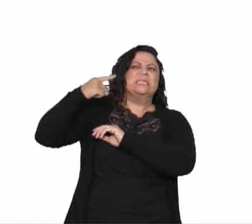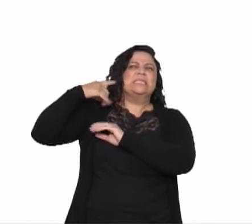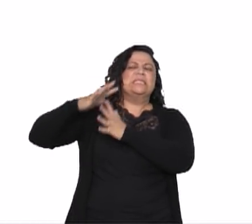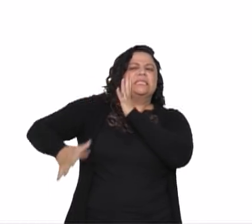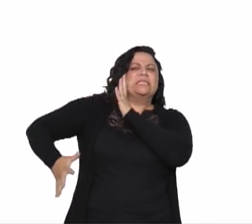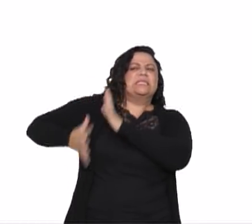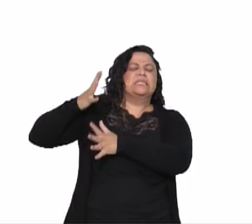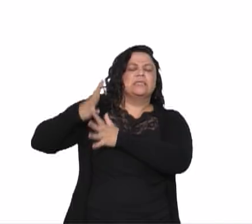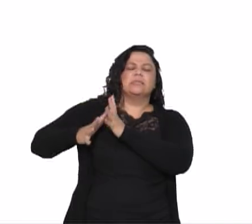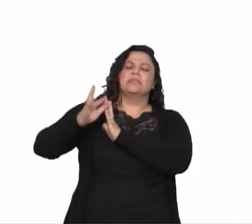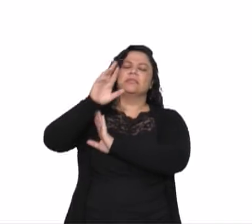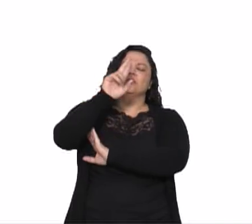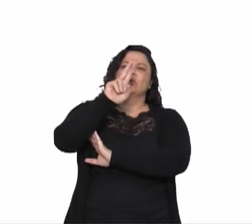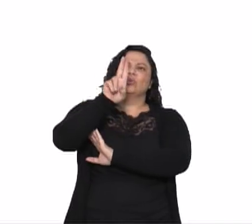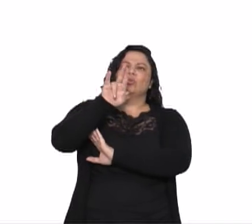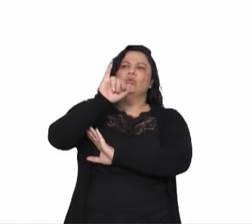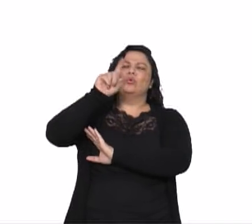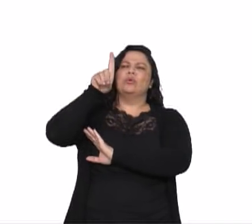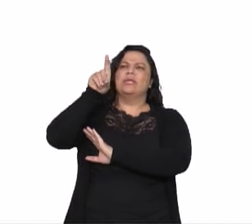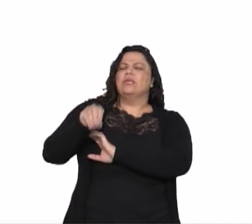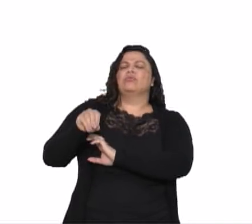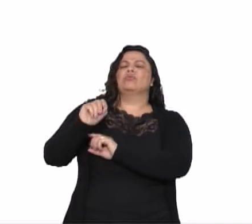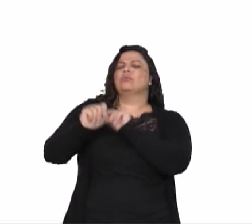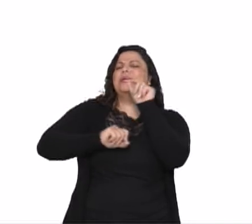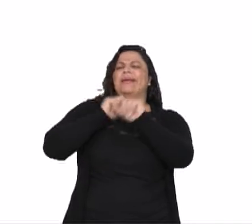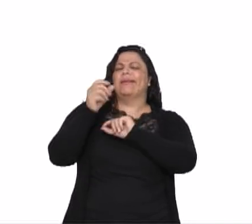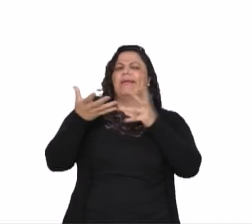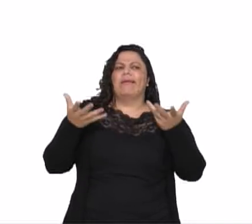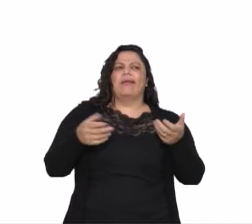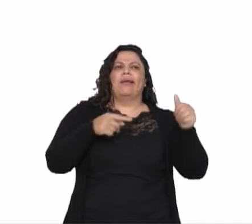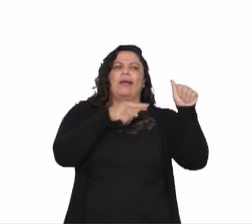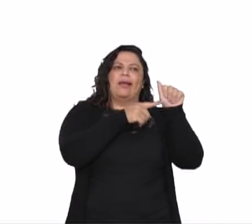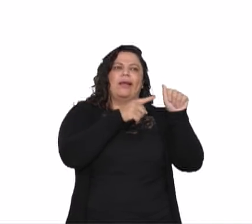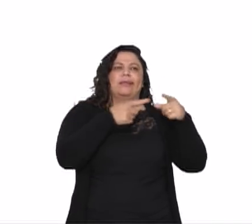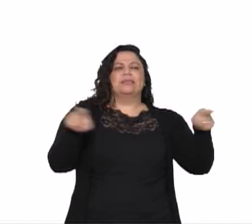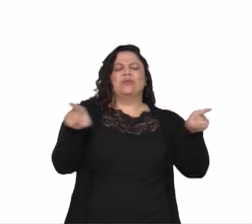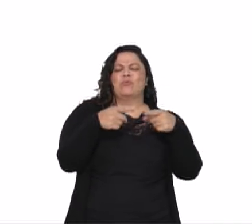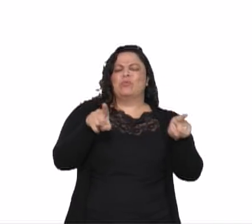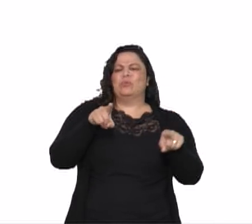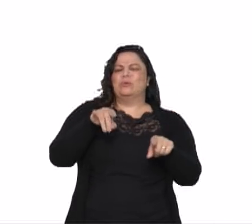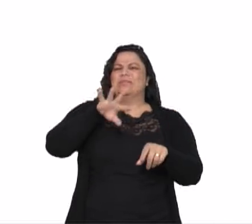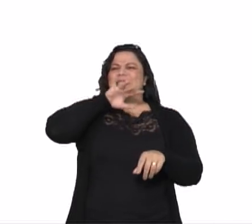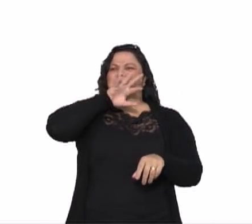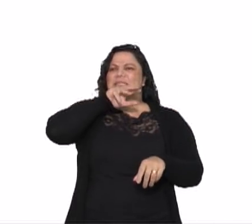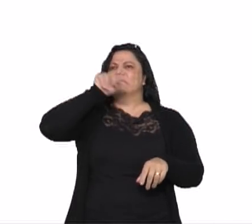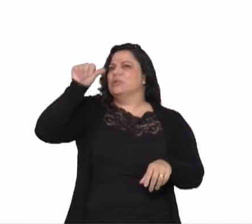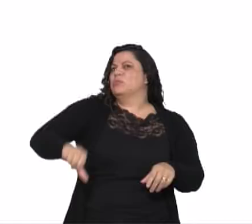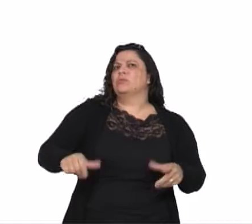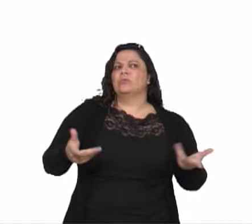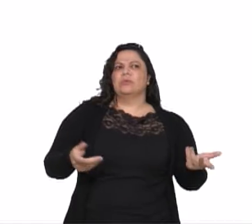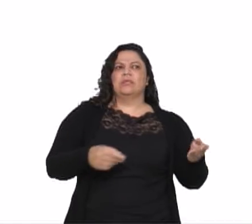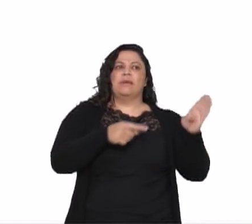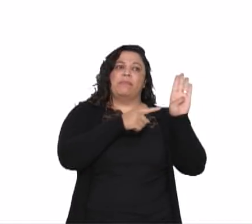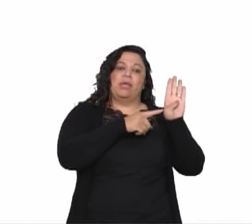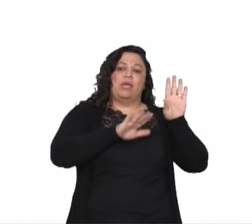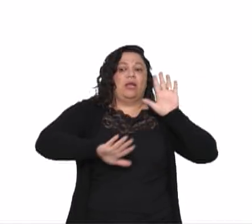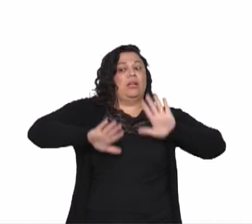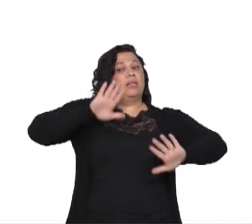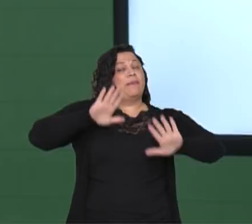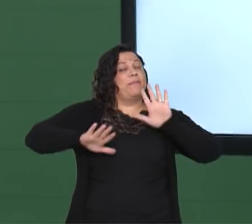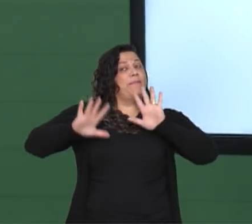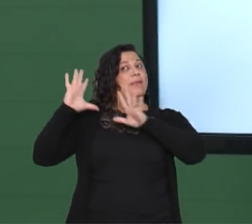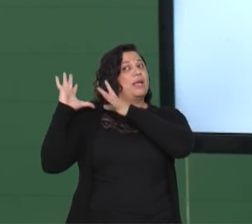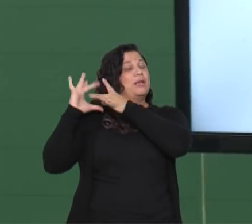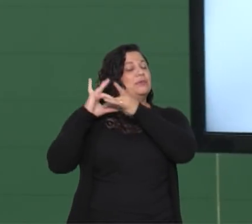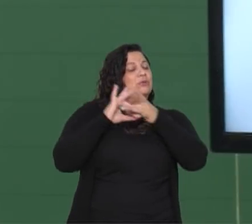A. São músicas mal executadas. B. Dependem do contexto e da percepção de cada um. Pense um pouquinho,